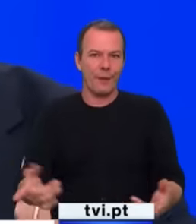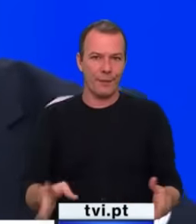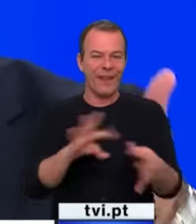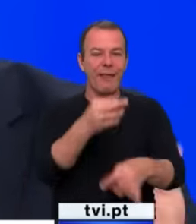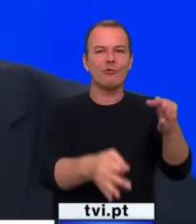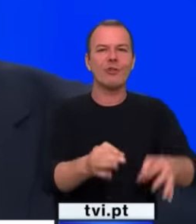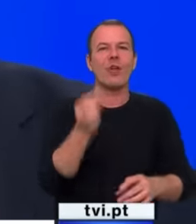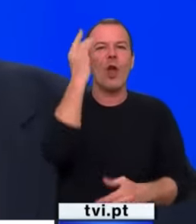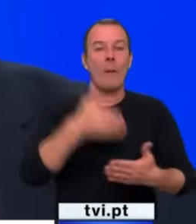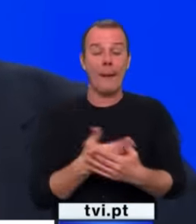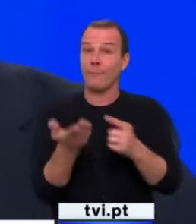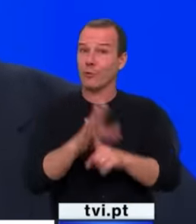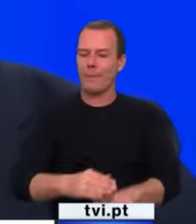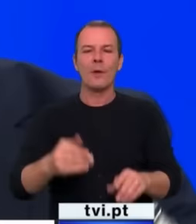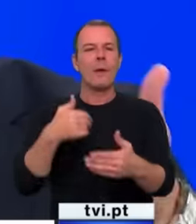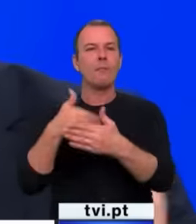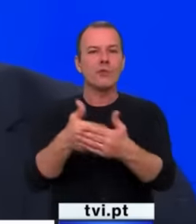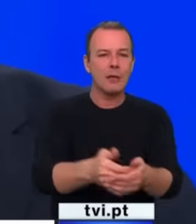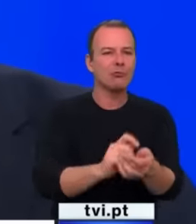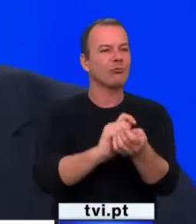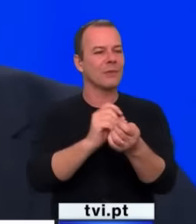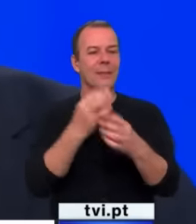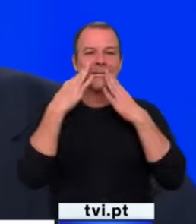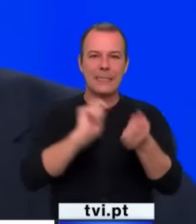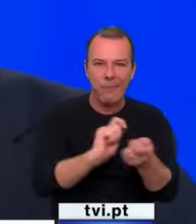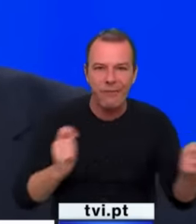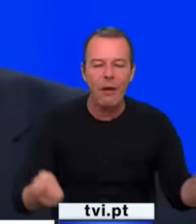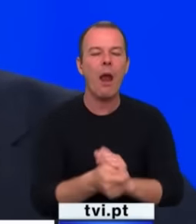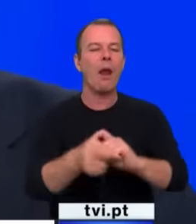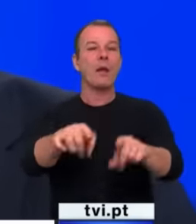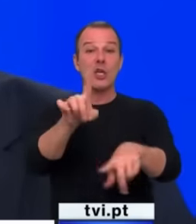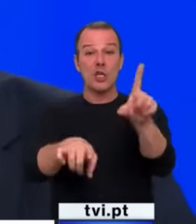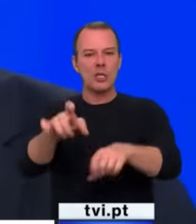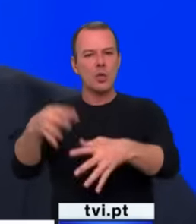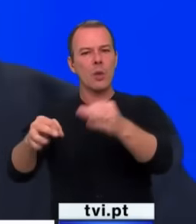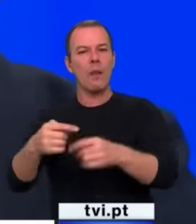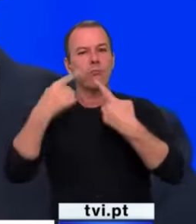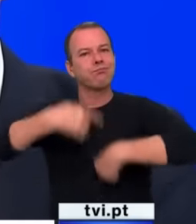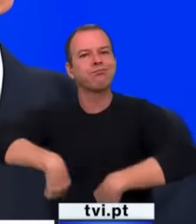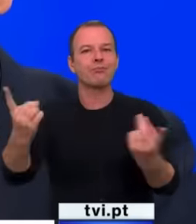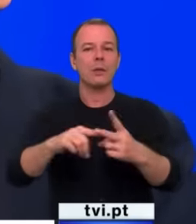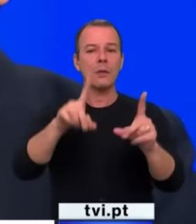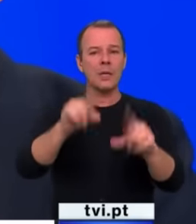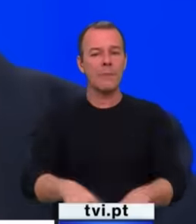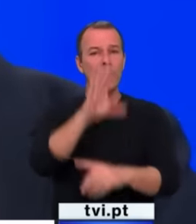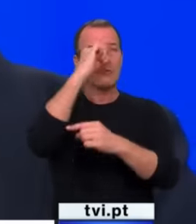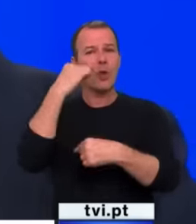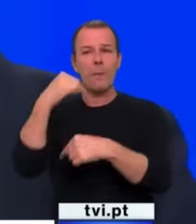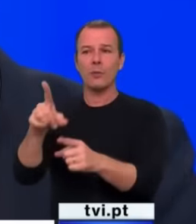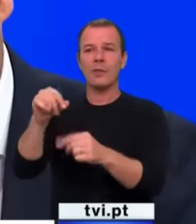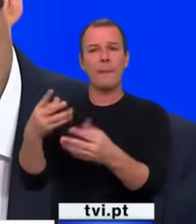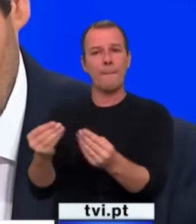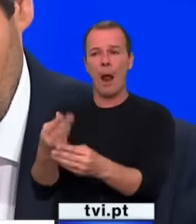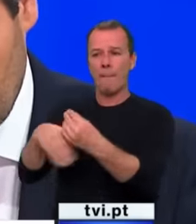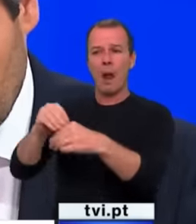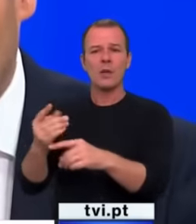corrupção. Simplificar processos, publicitar estatísticas do Tribunal e, no plano da Justiça Penal, dotar o Ministério Público e os órgãos de meios. E depois tem